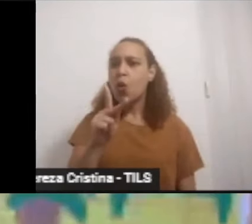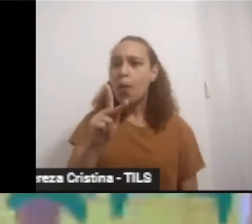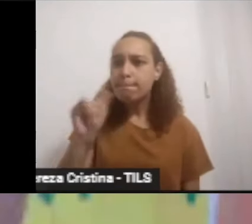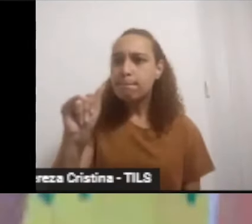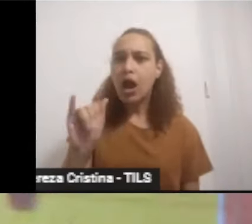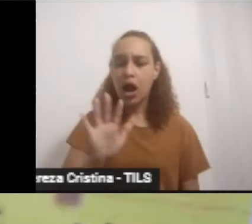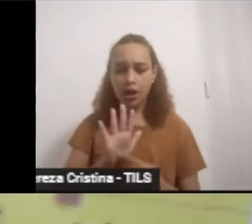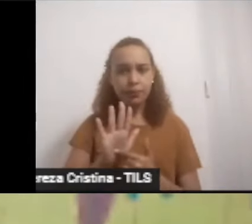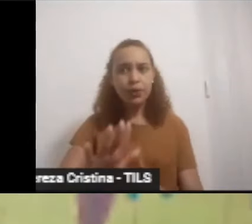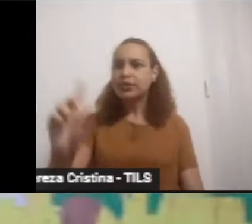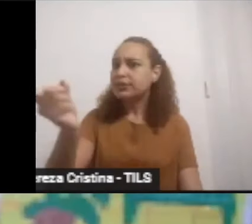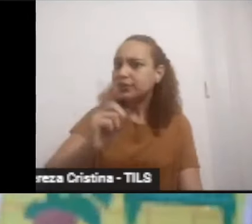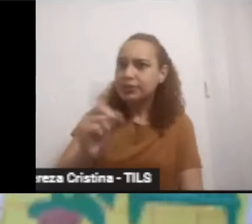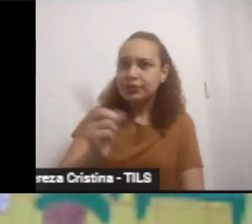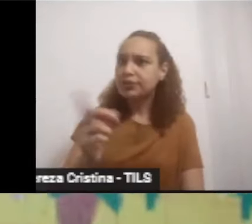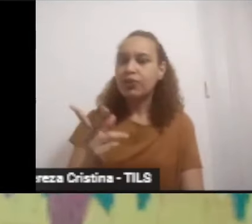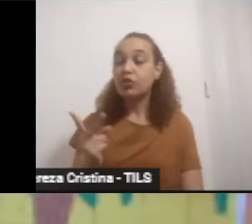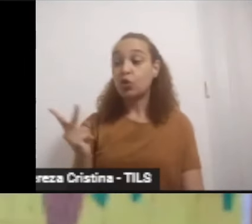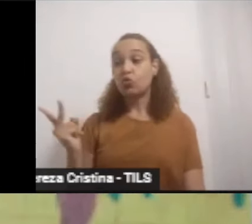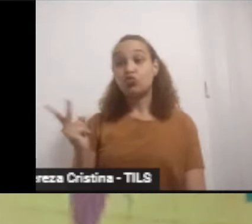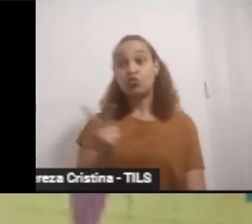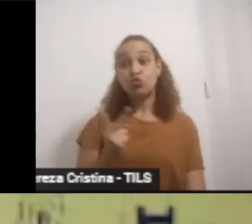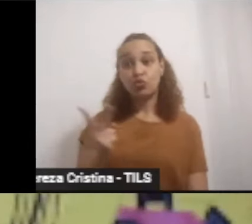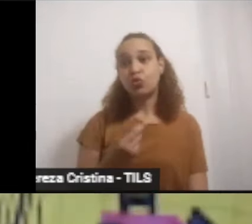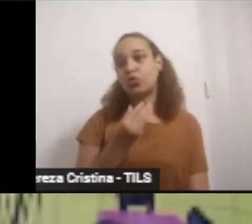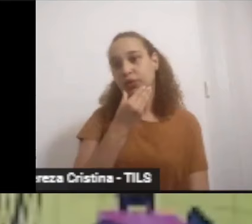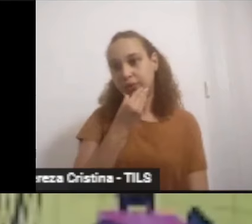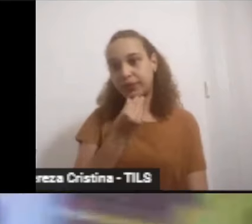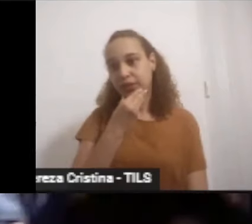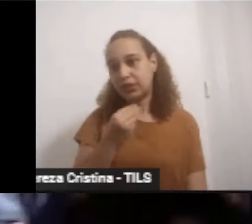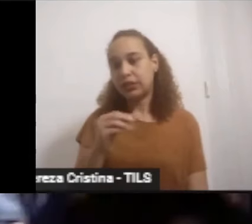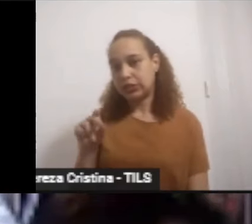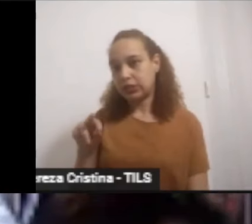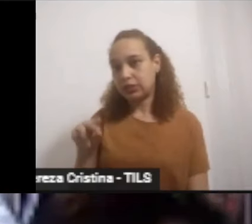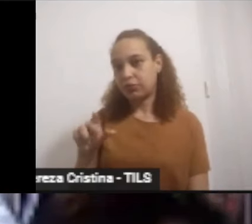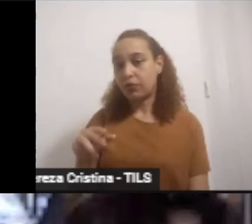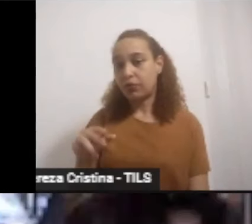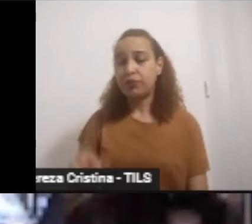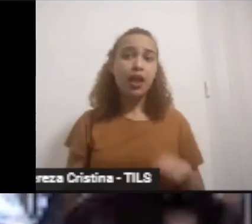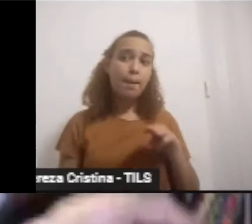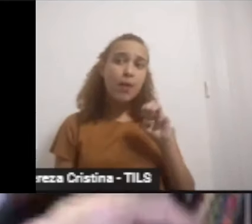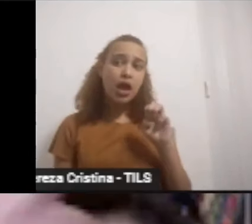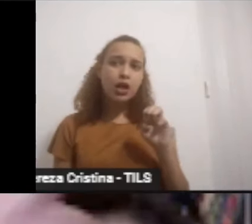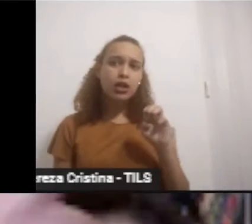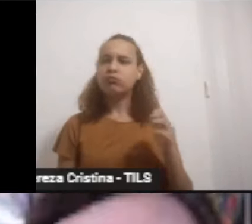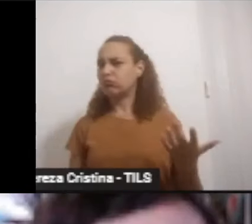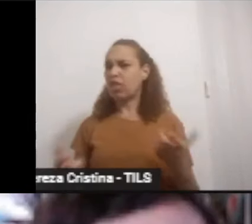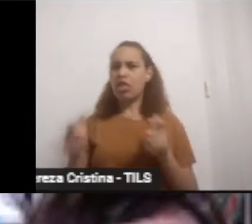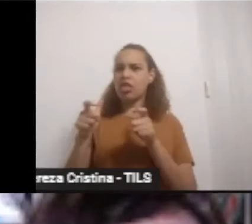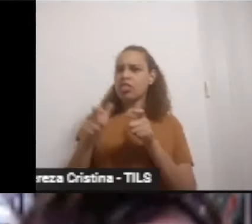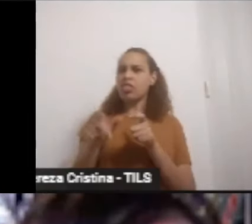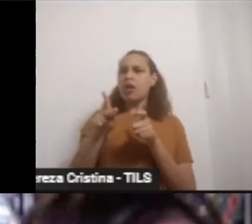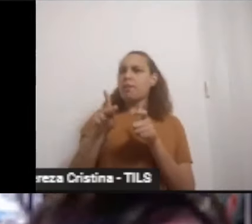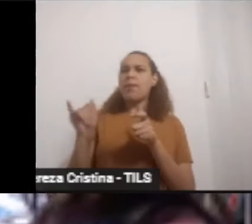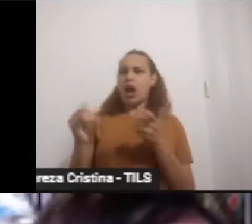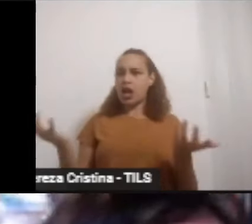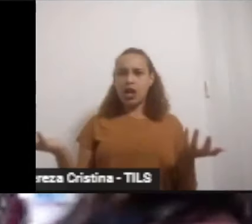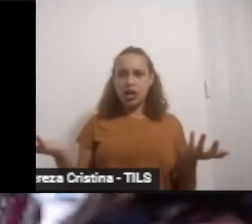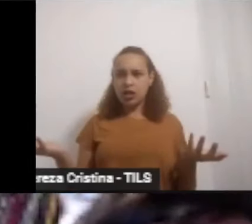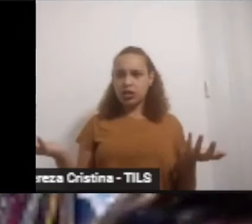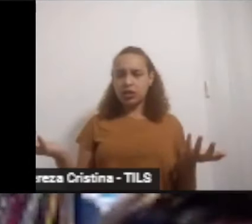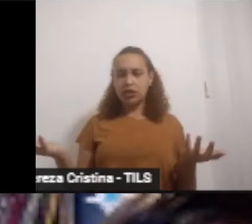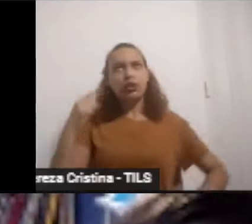final. Aparecem os dois meninos, os irmãos e a mãe. Então tem bem isso, tipo, fica pro leitor a conclusão, será